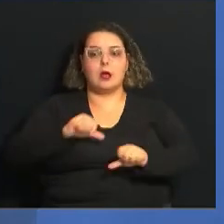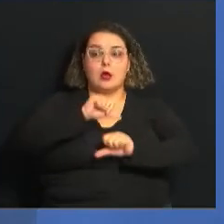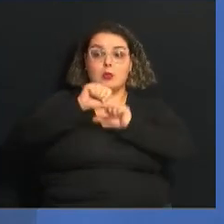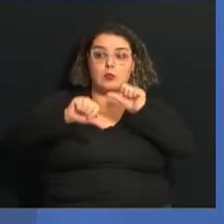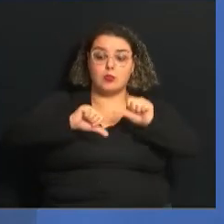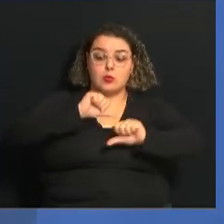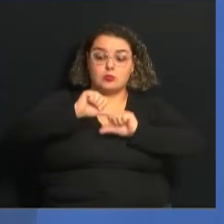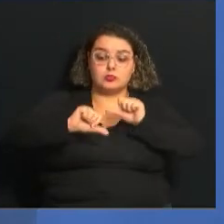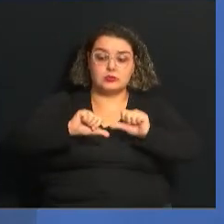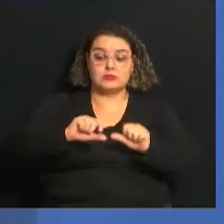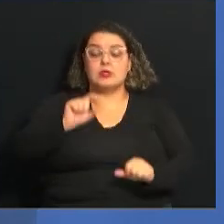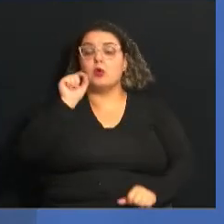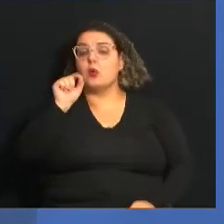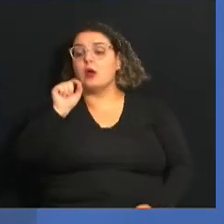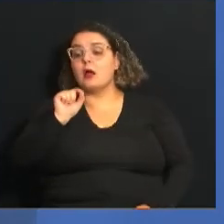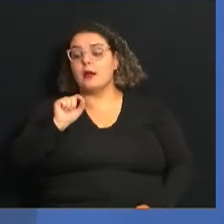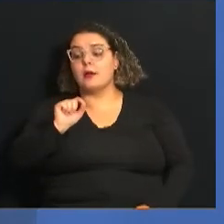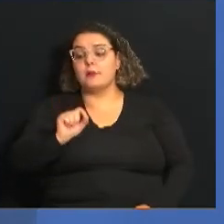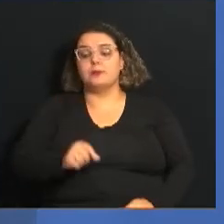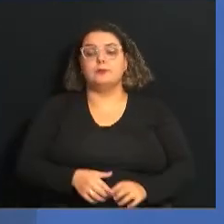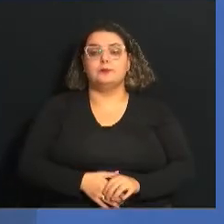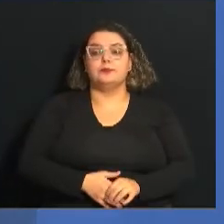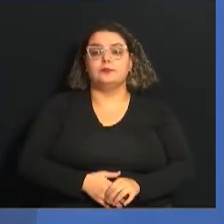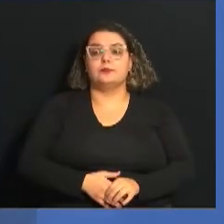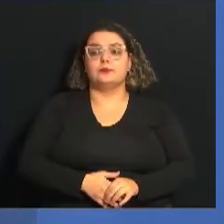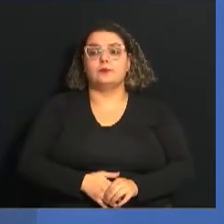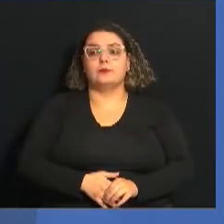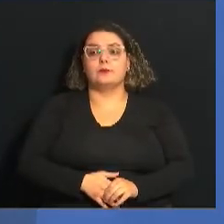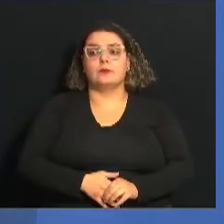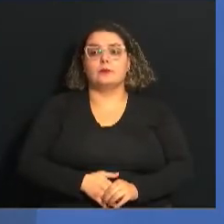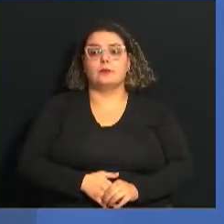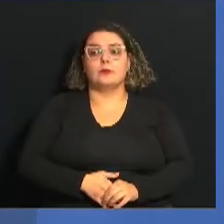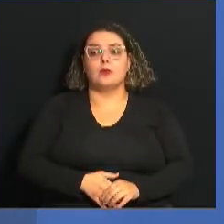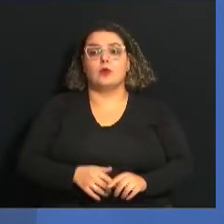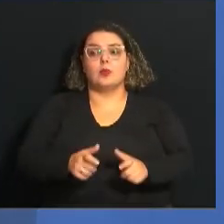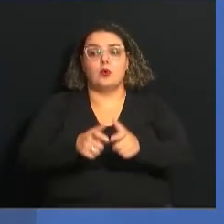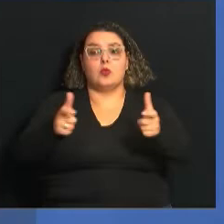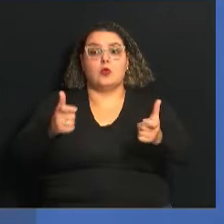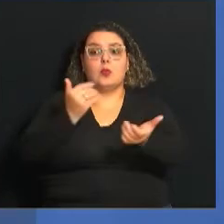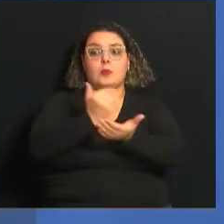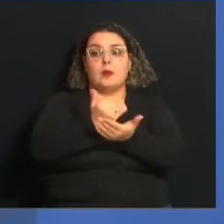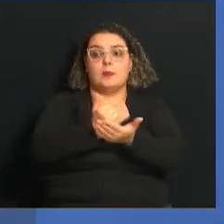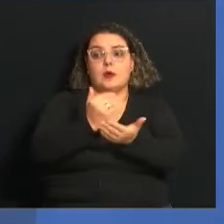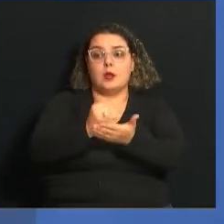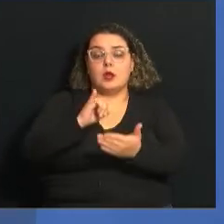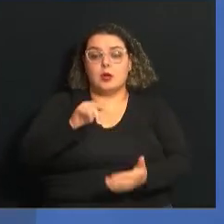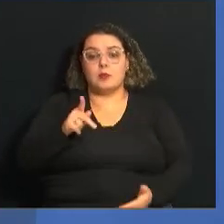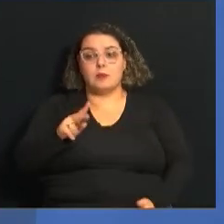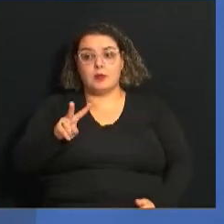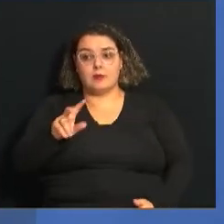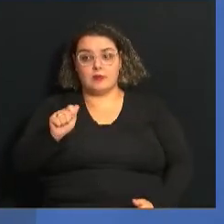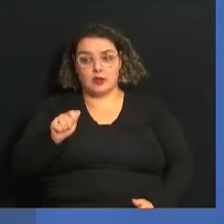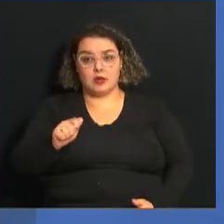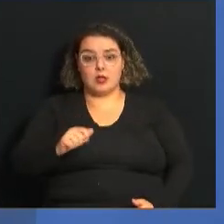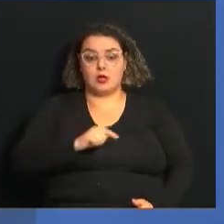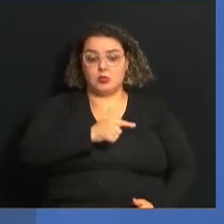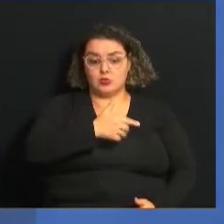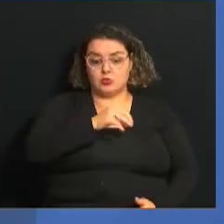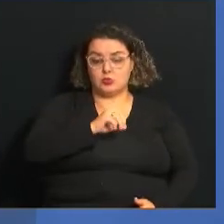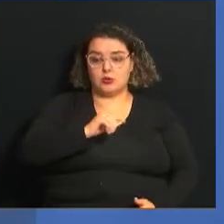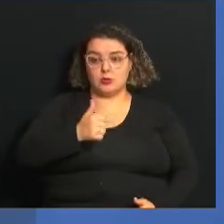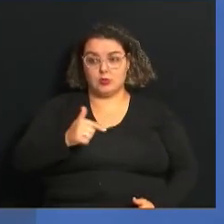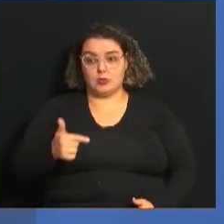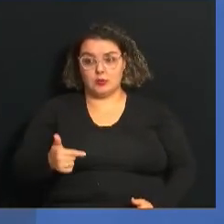vem justamente ao aumento do número de parcelas do IPVA de 2022, que se estendeu